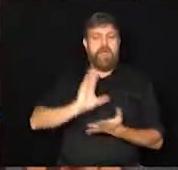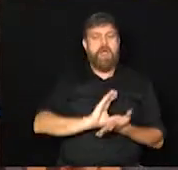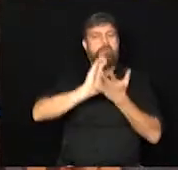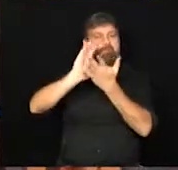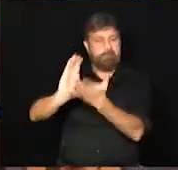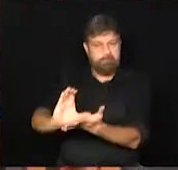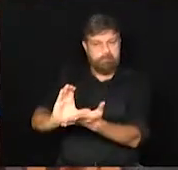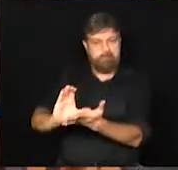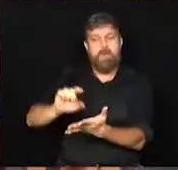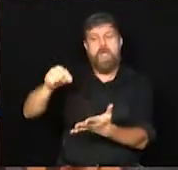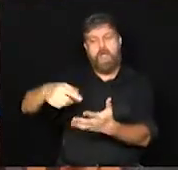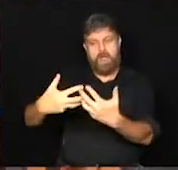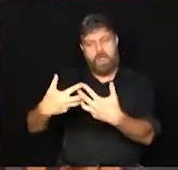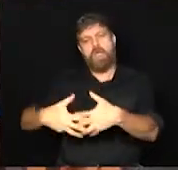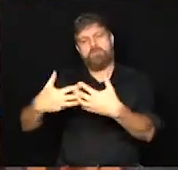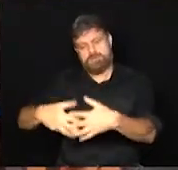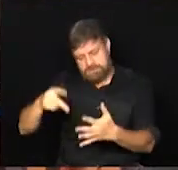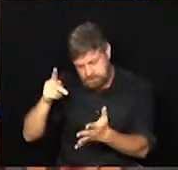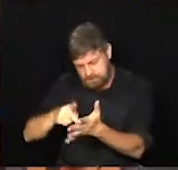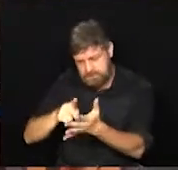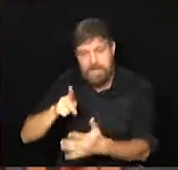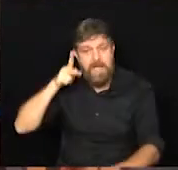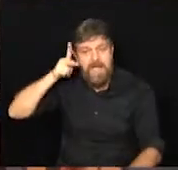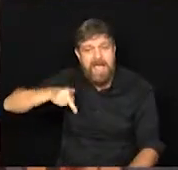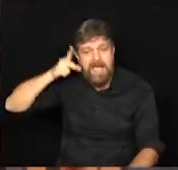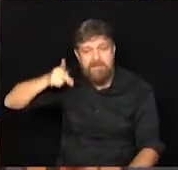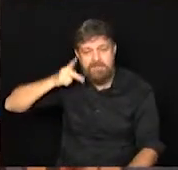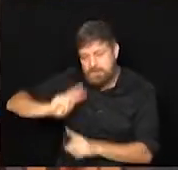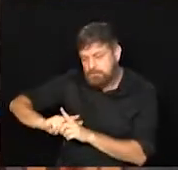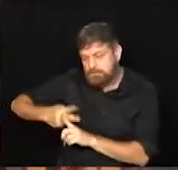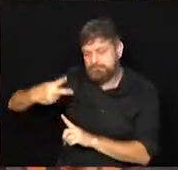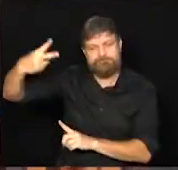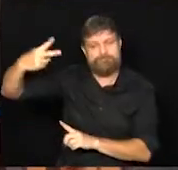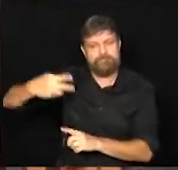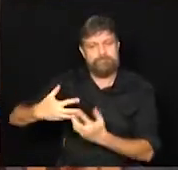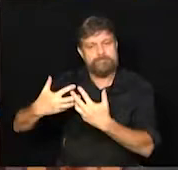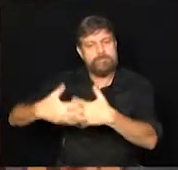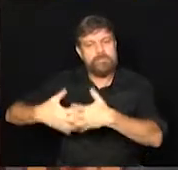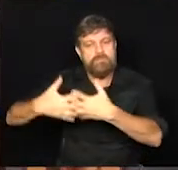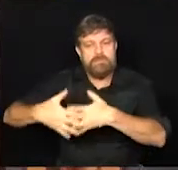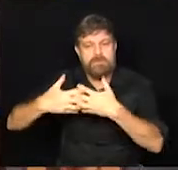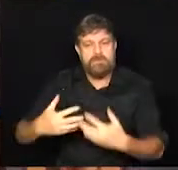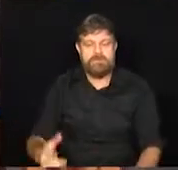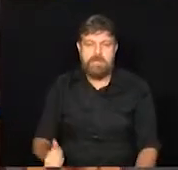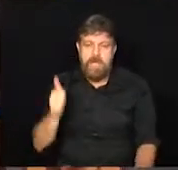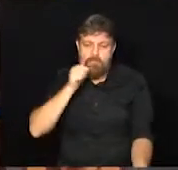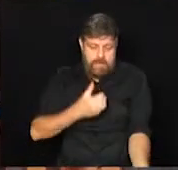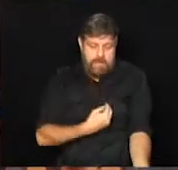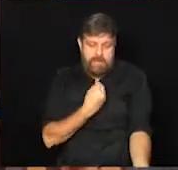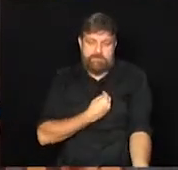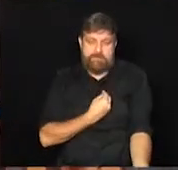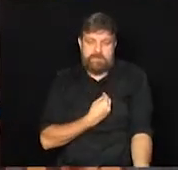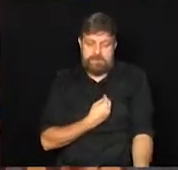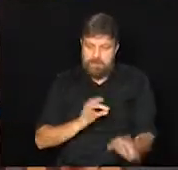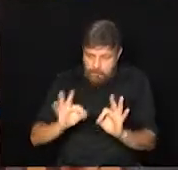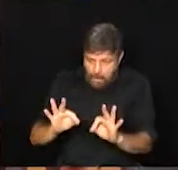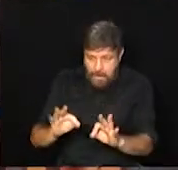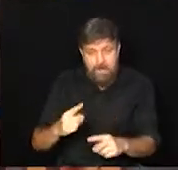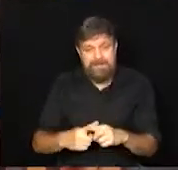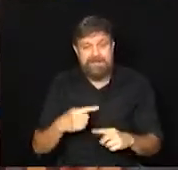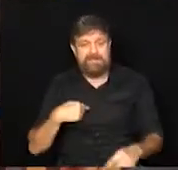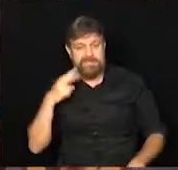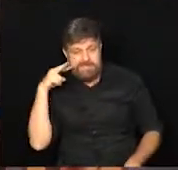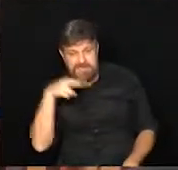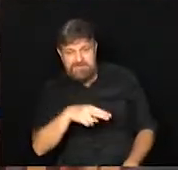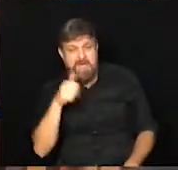fato, vir investir, que essas políticas públicas sejam efetivas na vida das mulheres. Não dá para a gente continuar vendo mulheres